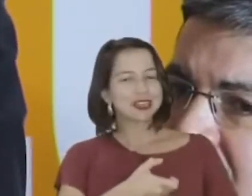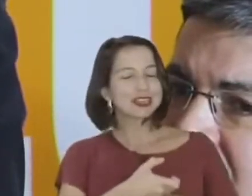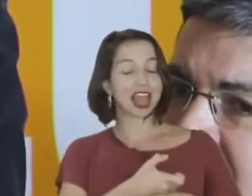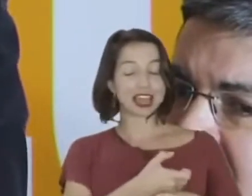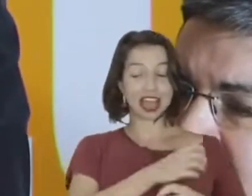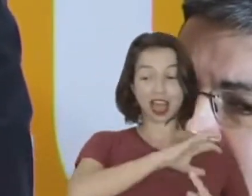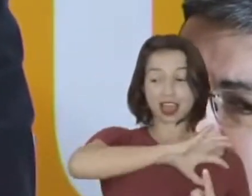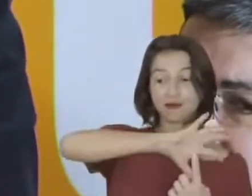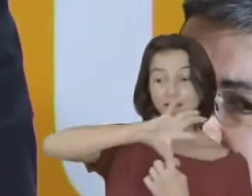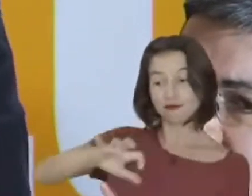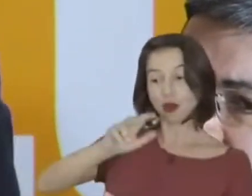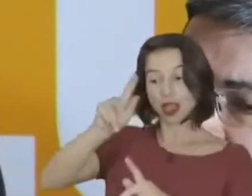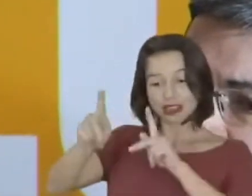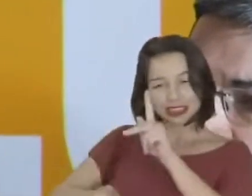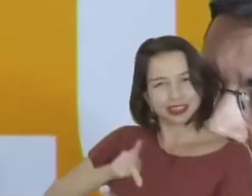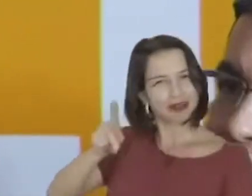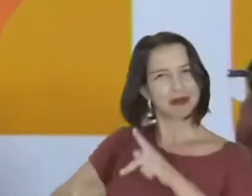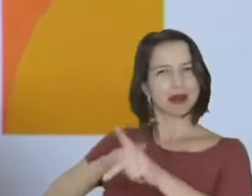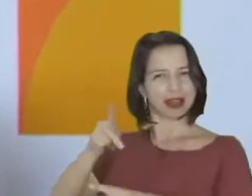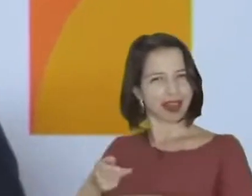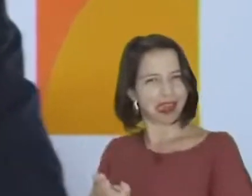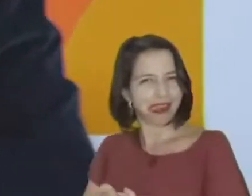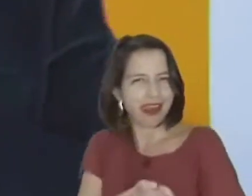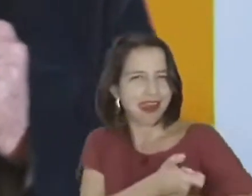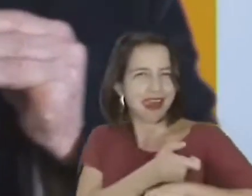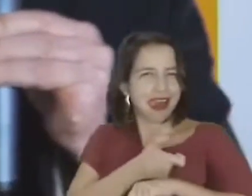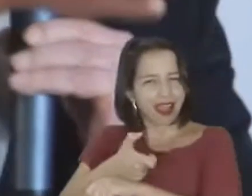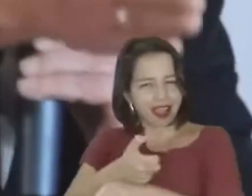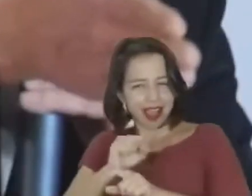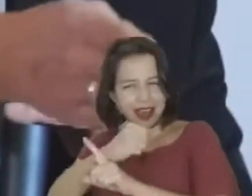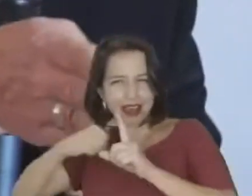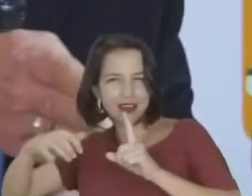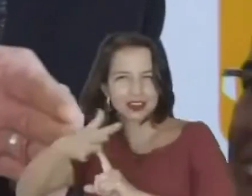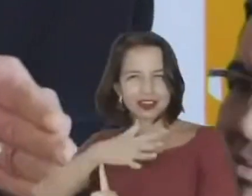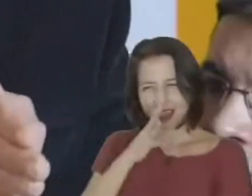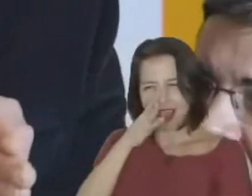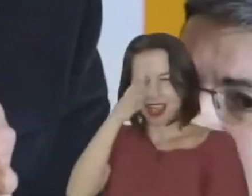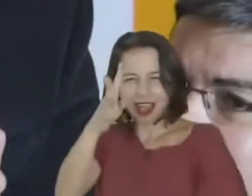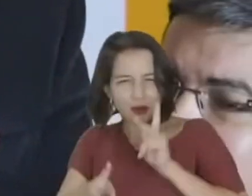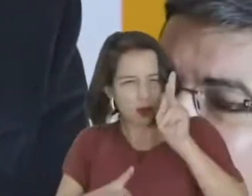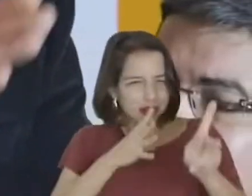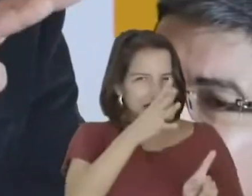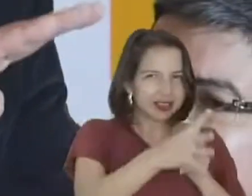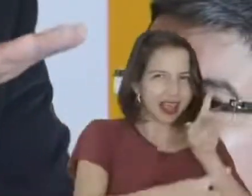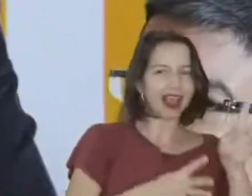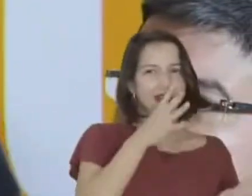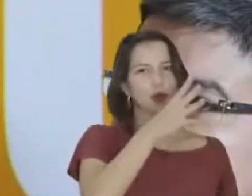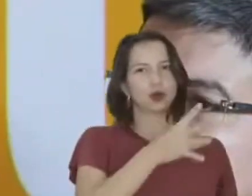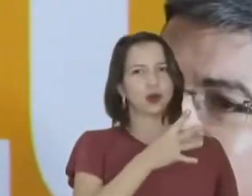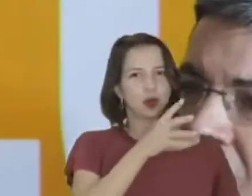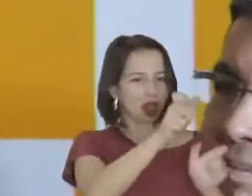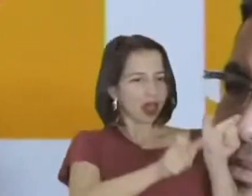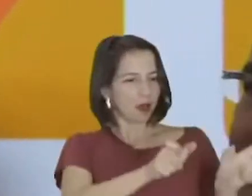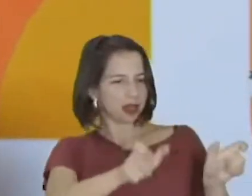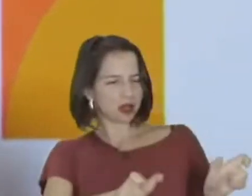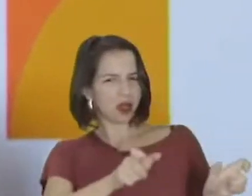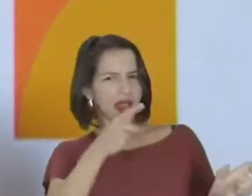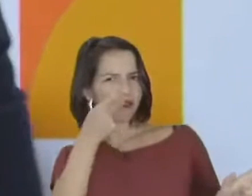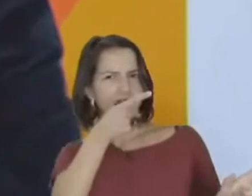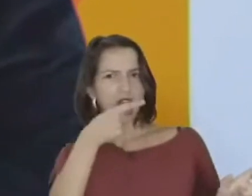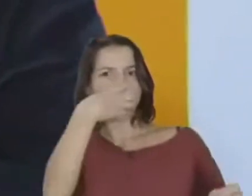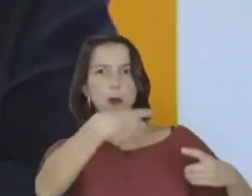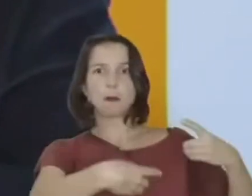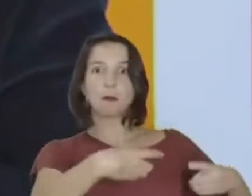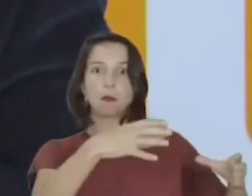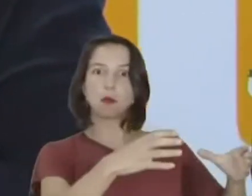a sociedade, acusando todo mundo e dizendo que a política é culpada. E não tem na história da humanidade